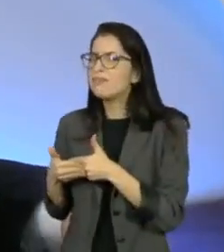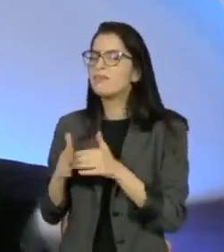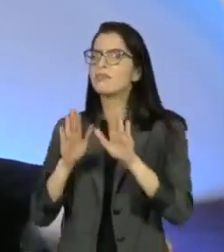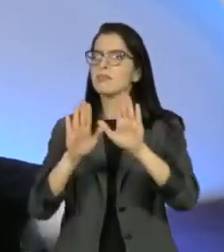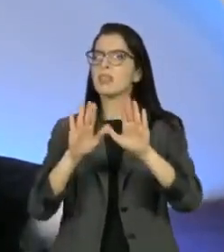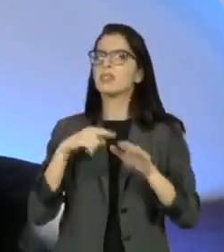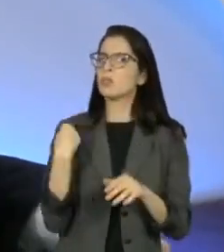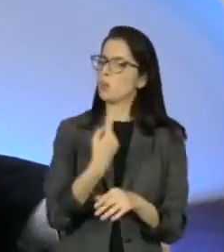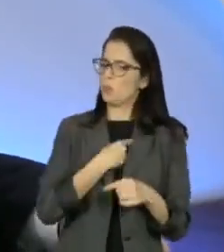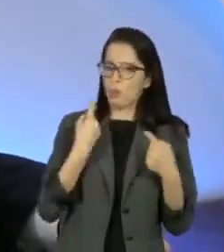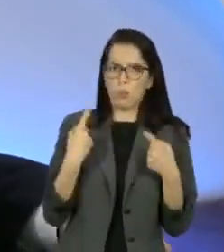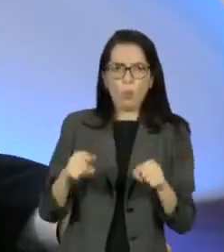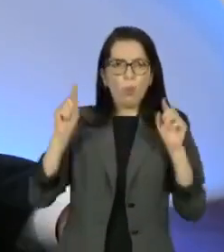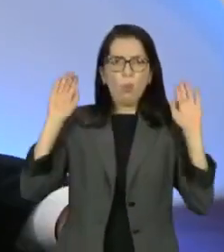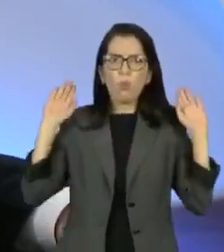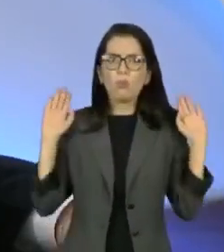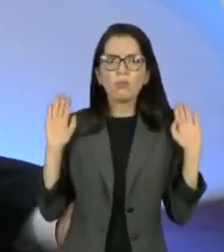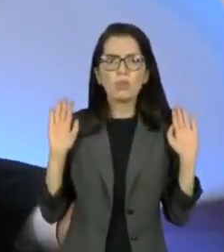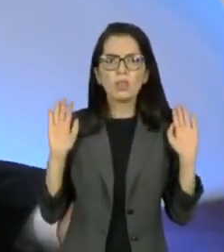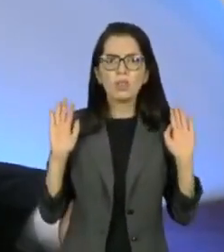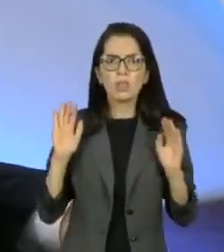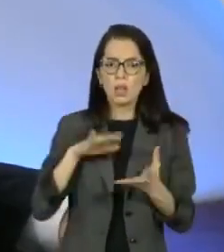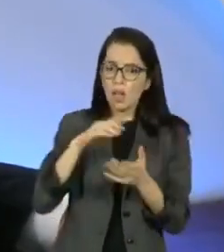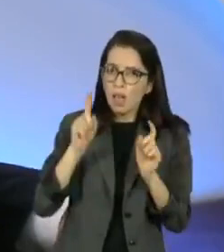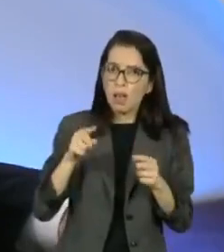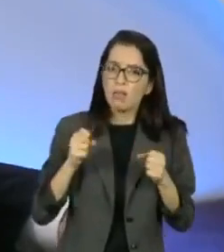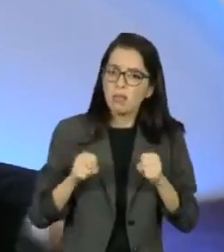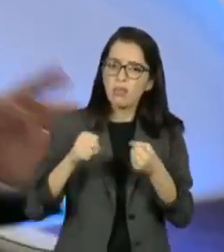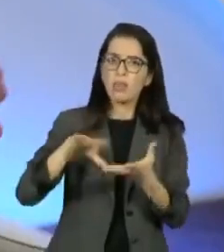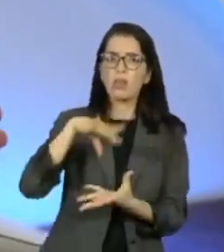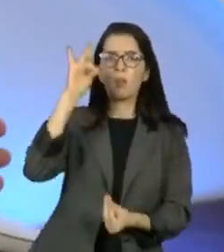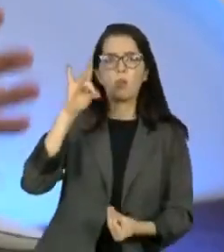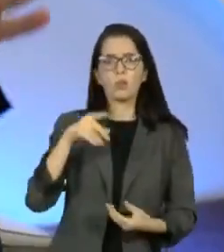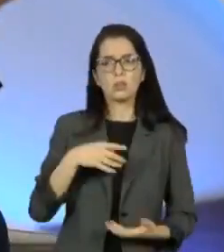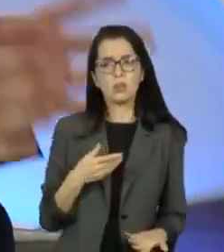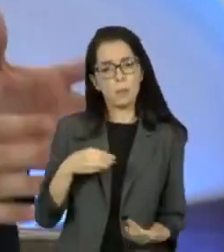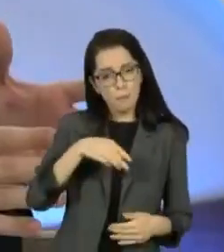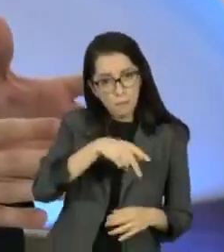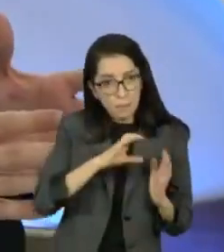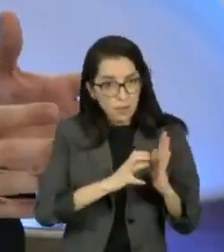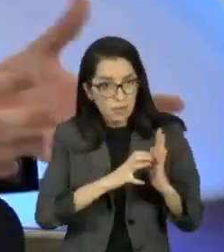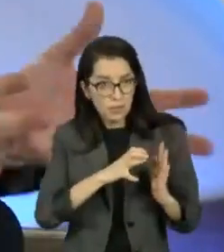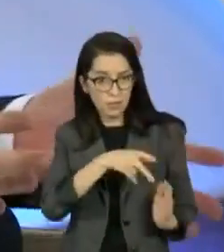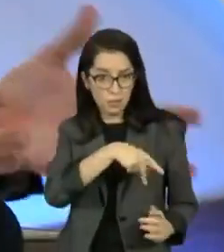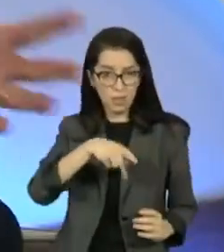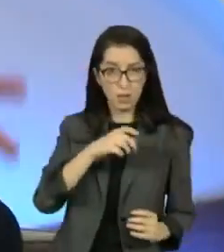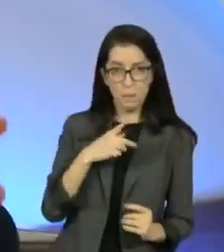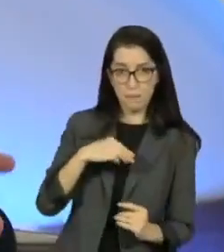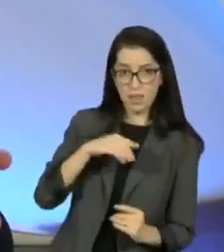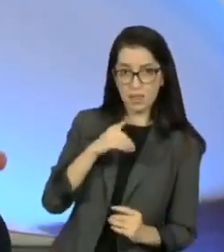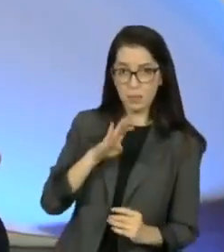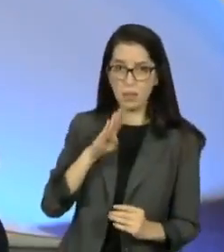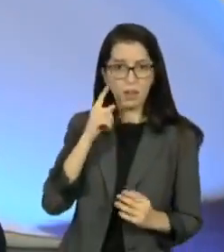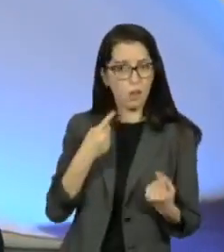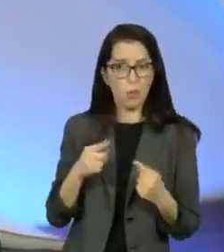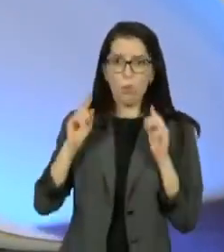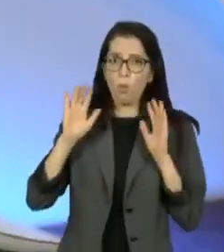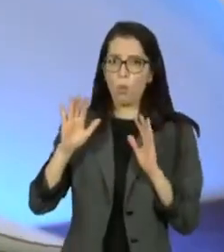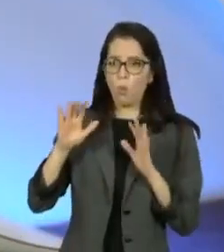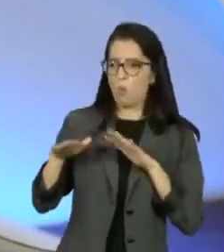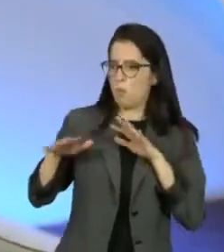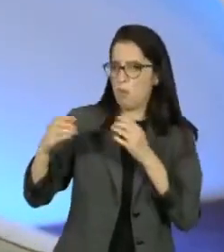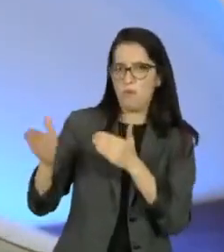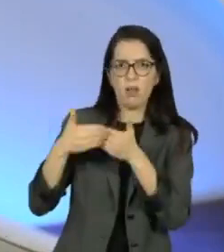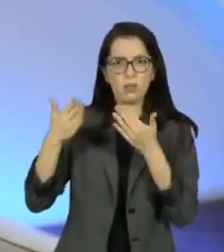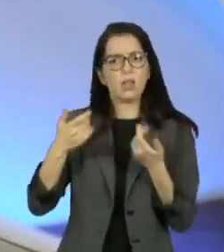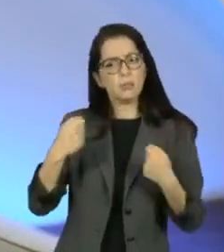do MDB, eu tive posicionamento muito claro. Quando aquele grupo foi para frente do STF